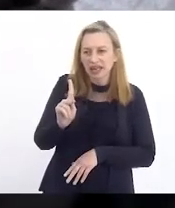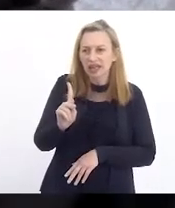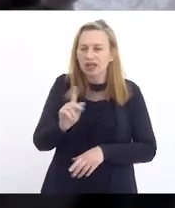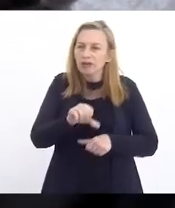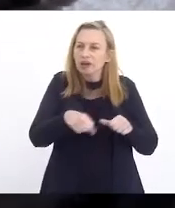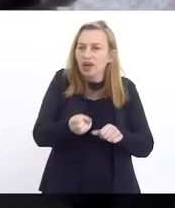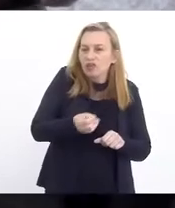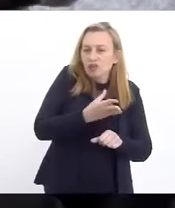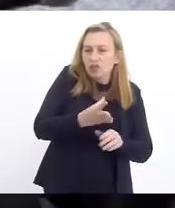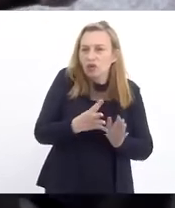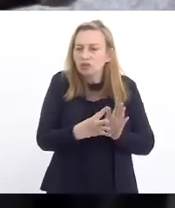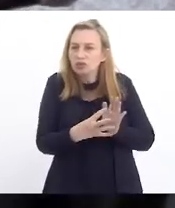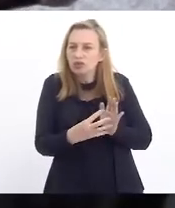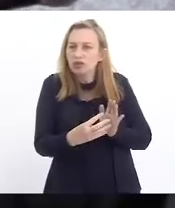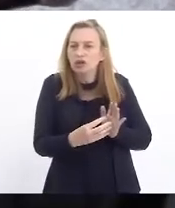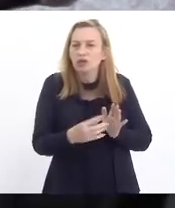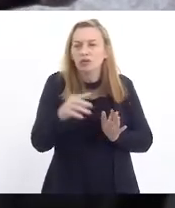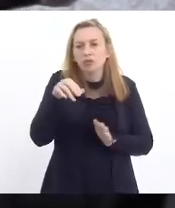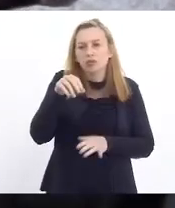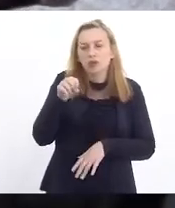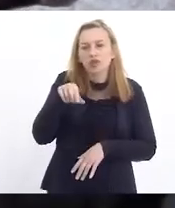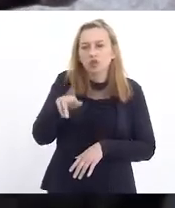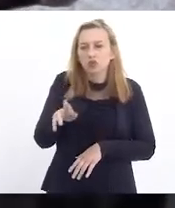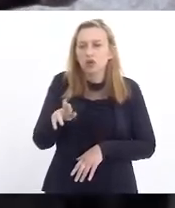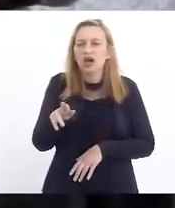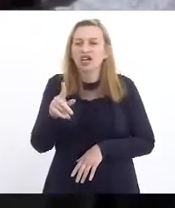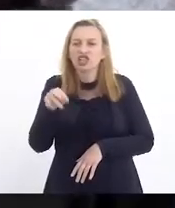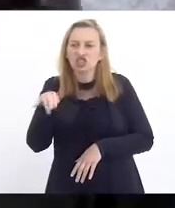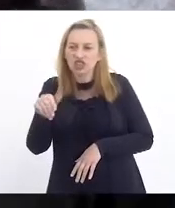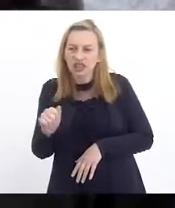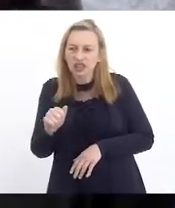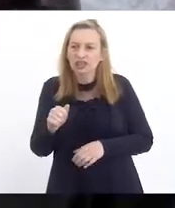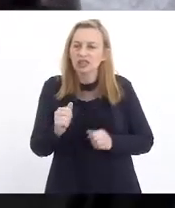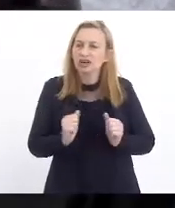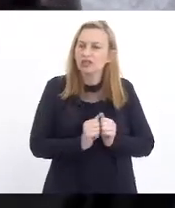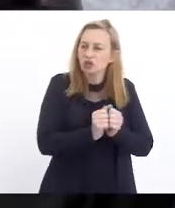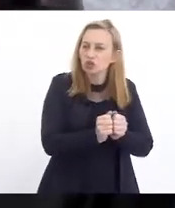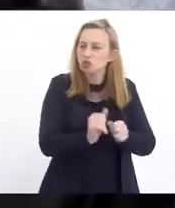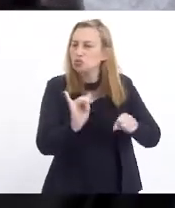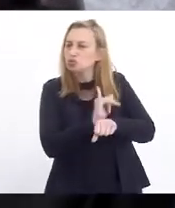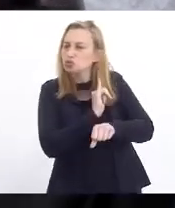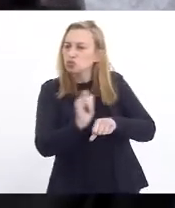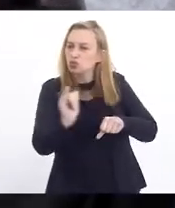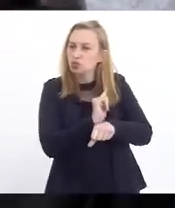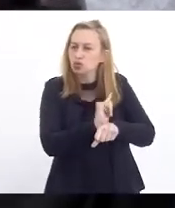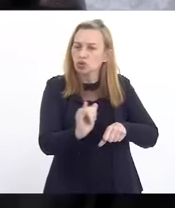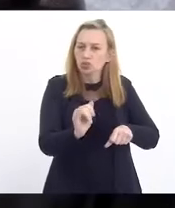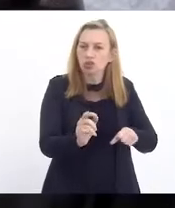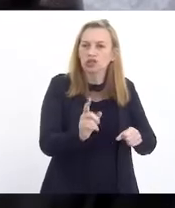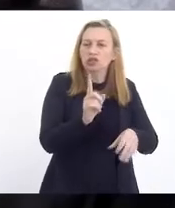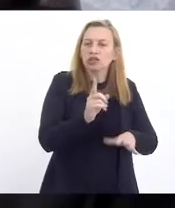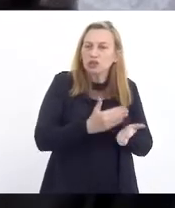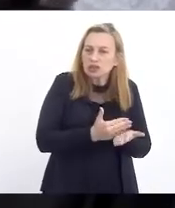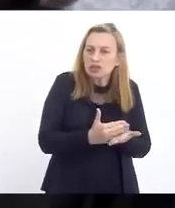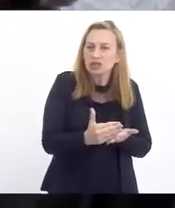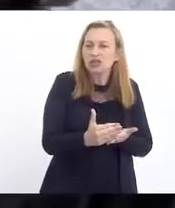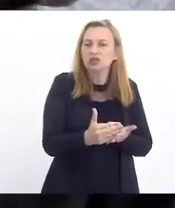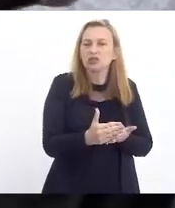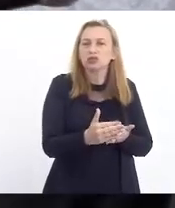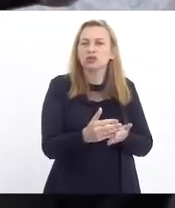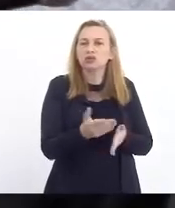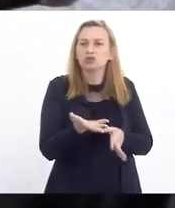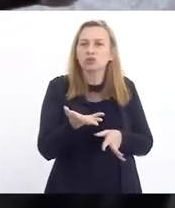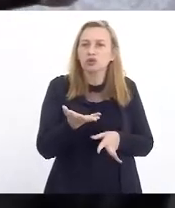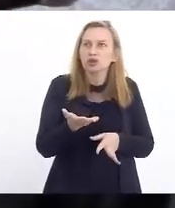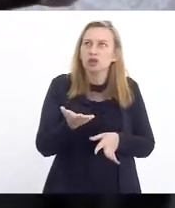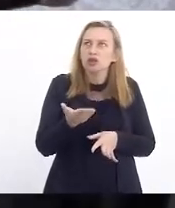e modernização da ETA Guandu, a Genersa, ela participou das tratativas nesse TAC desde o início, na época ainda do